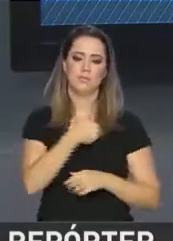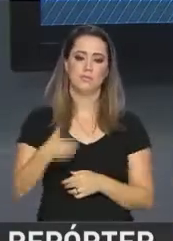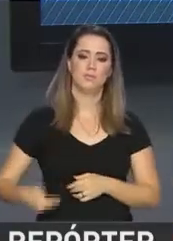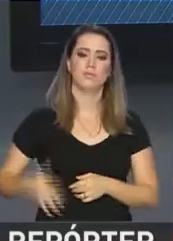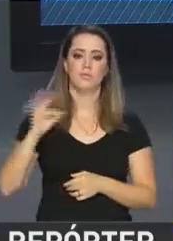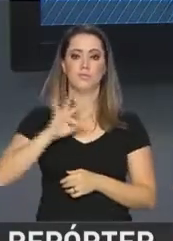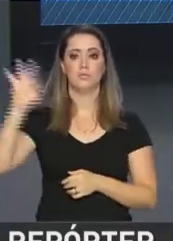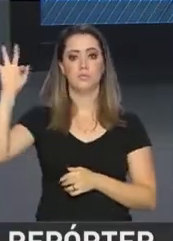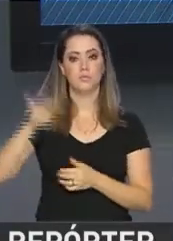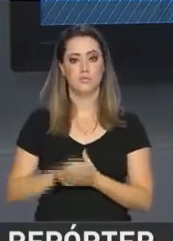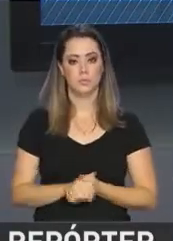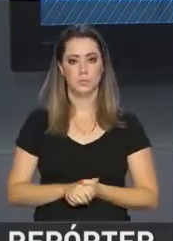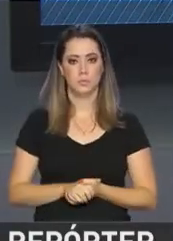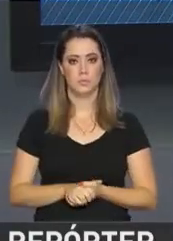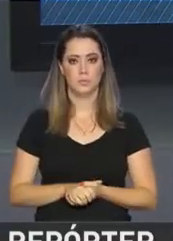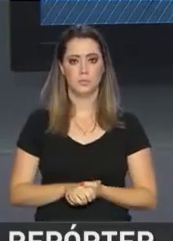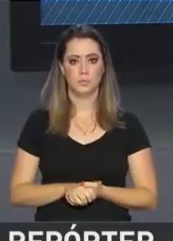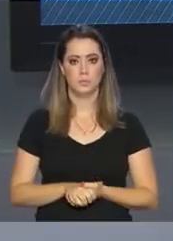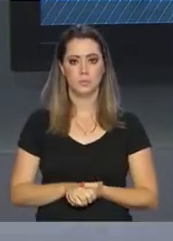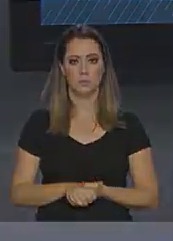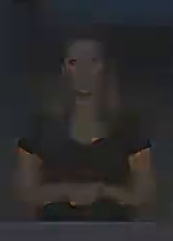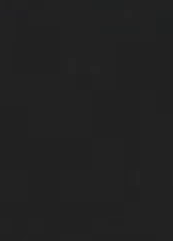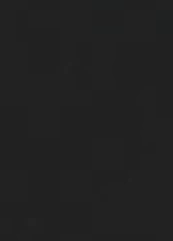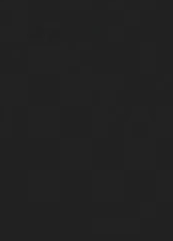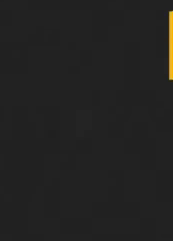nbr a tv do governo federal